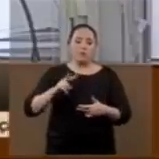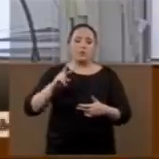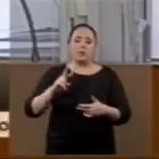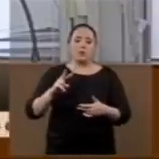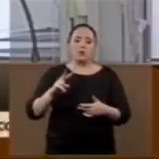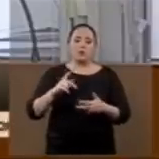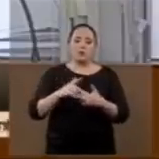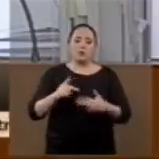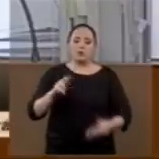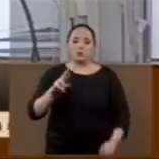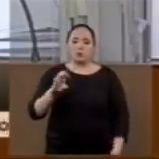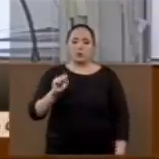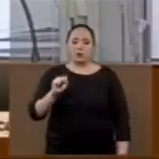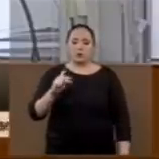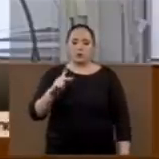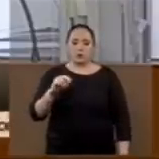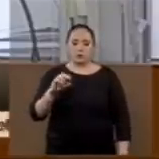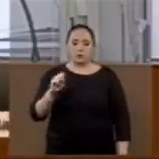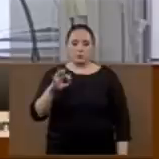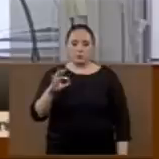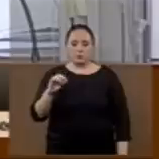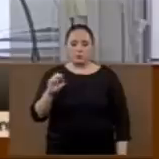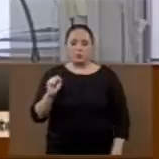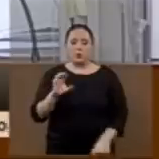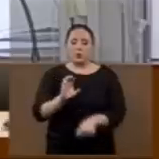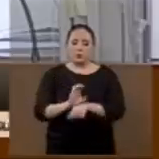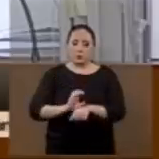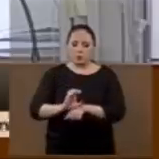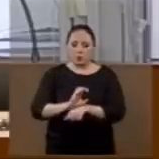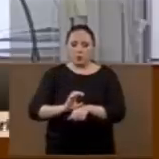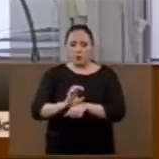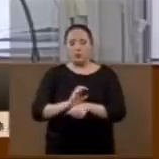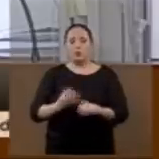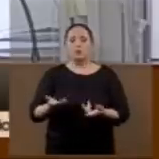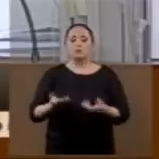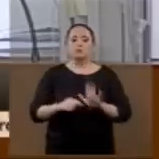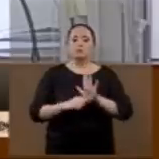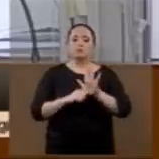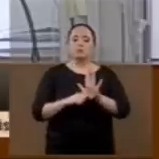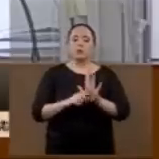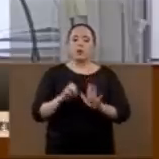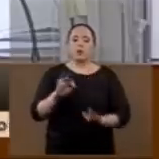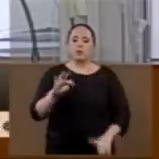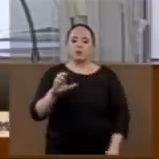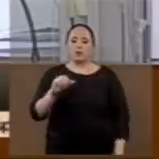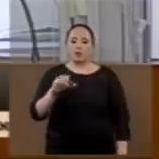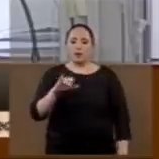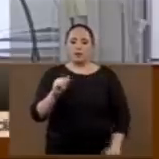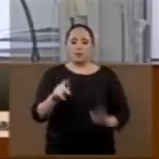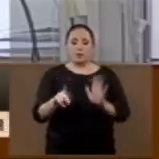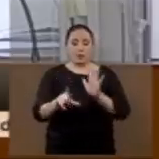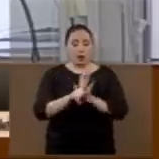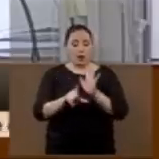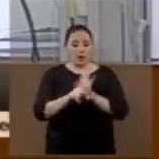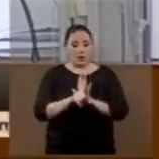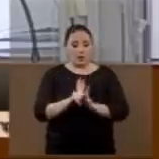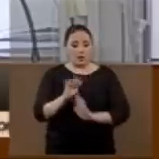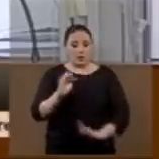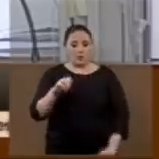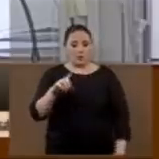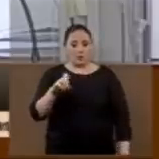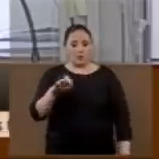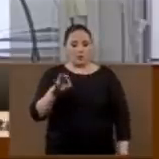os pressupostos da Constituição, contribuem para uma eficácia ótima da lei fundamental. Consequentemente, deve dar-se primazia